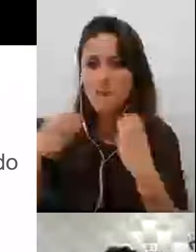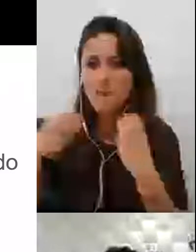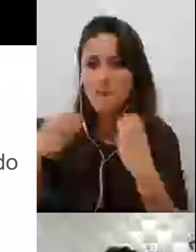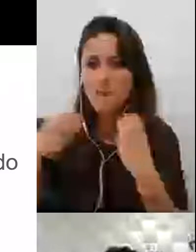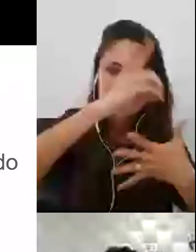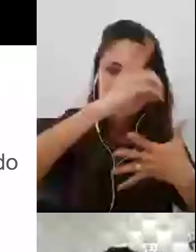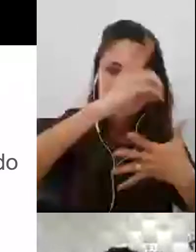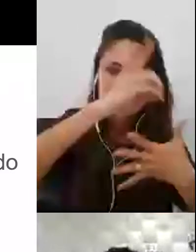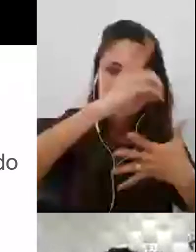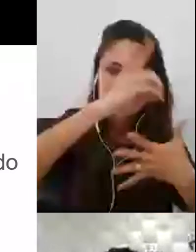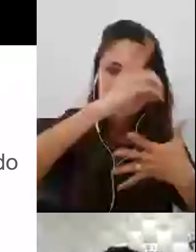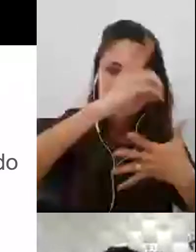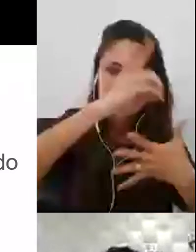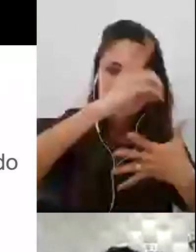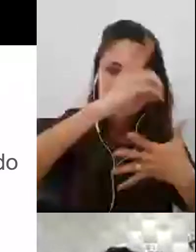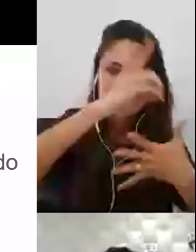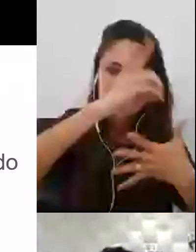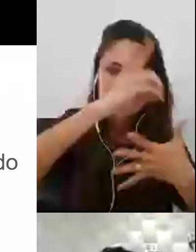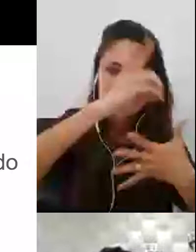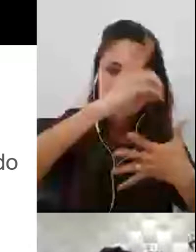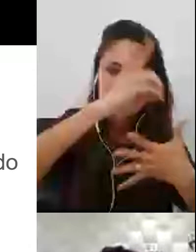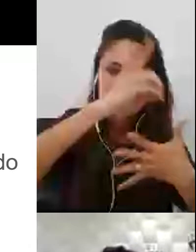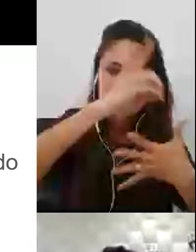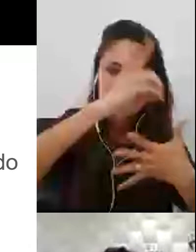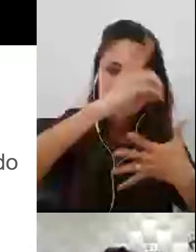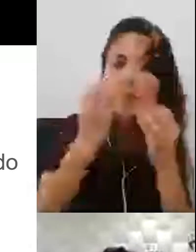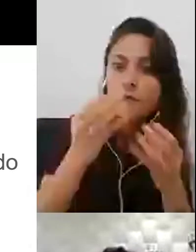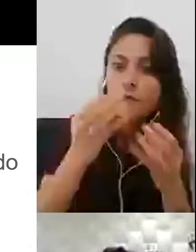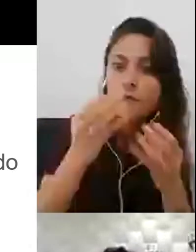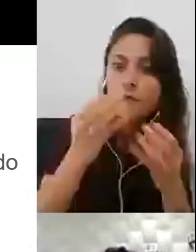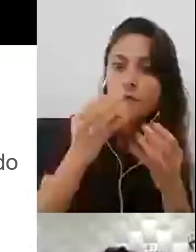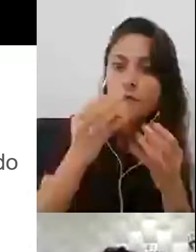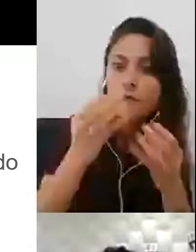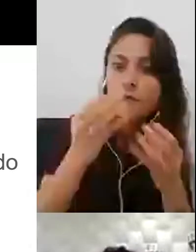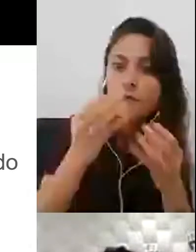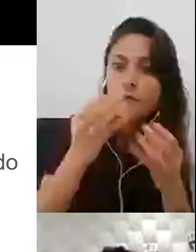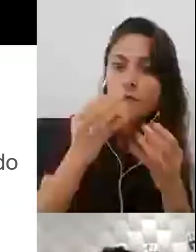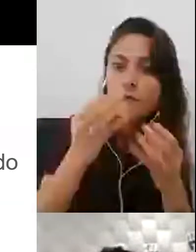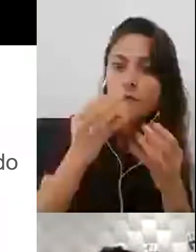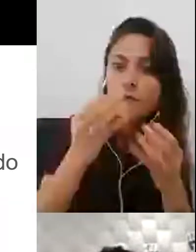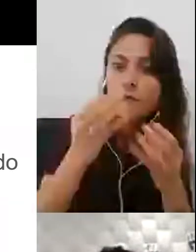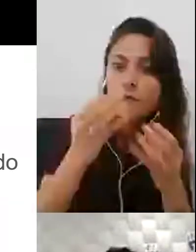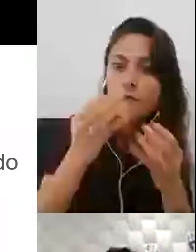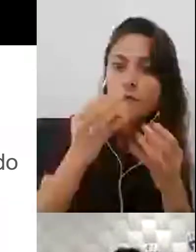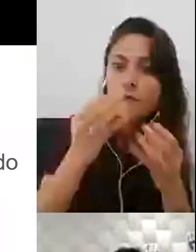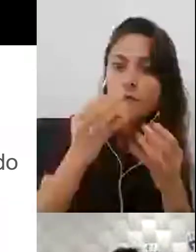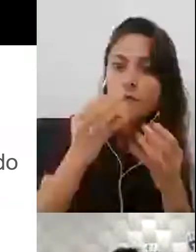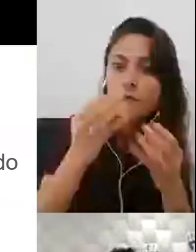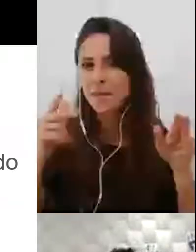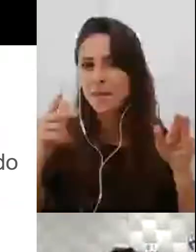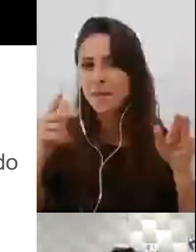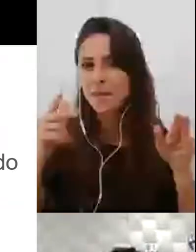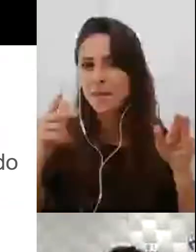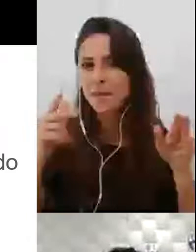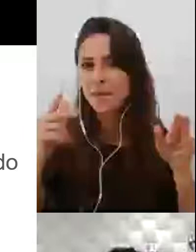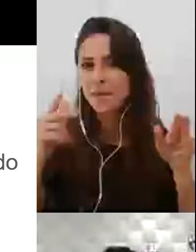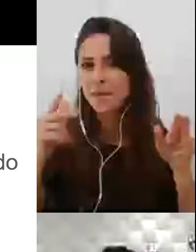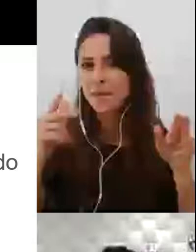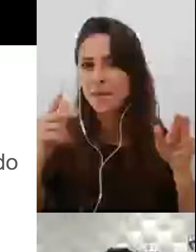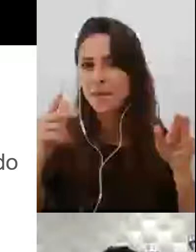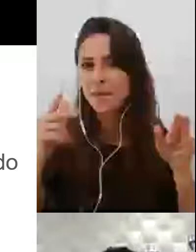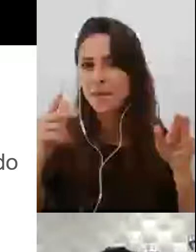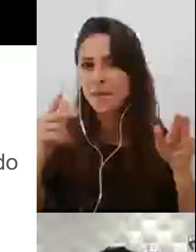esses dados através de vários conceitos e várias ferramentas. Então, fazer essa conexão da indústria com a tecnologia, que até então